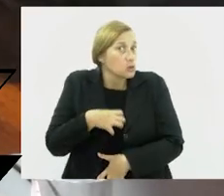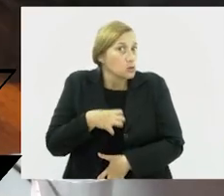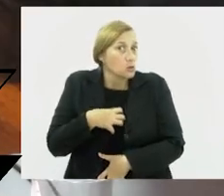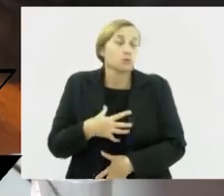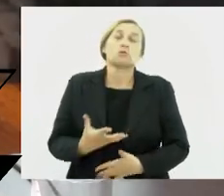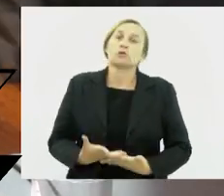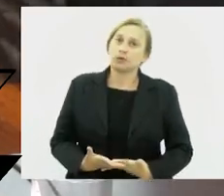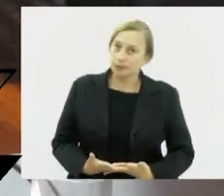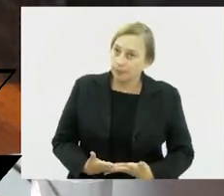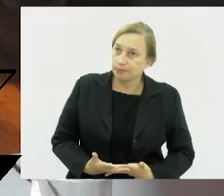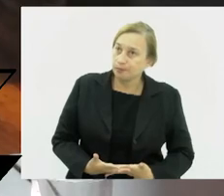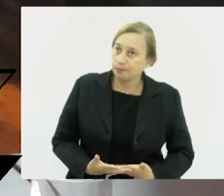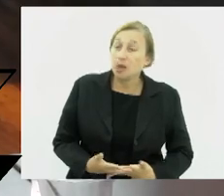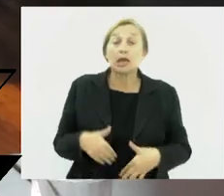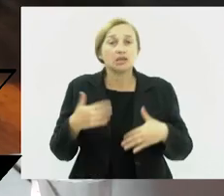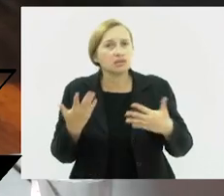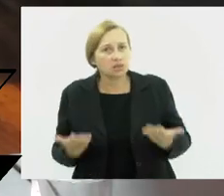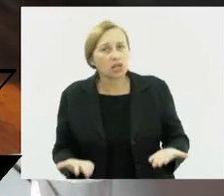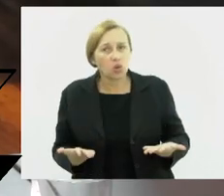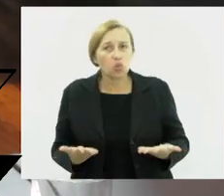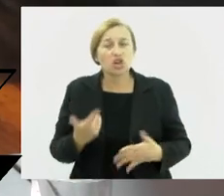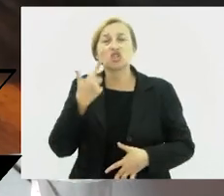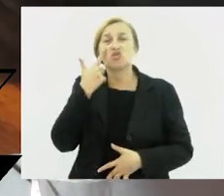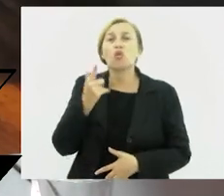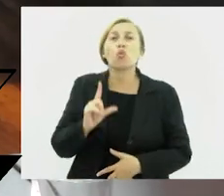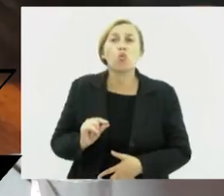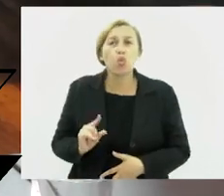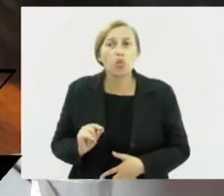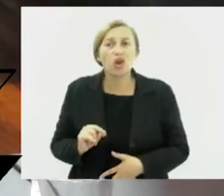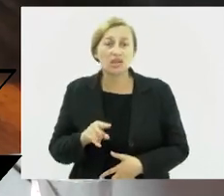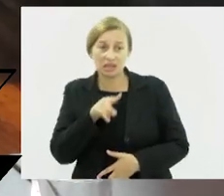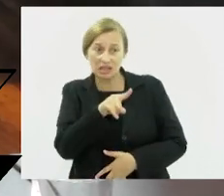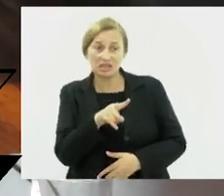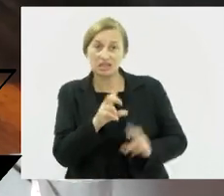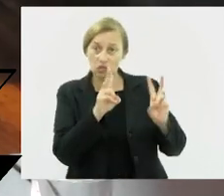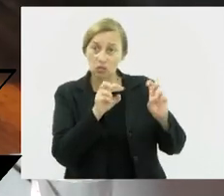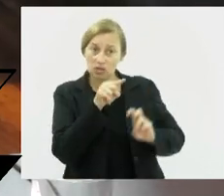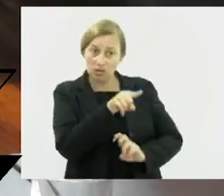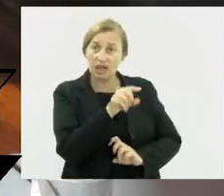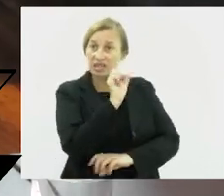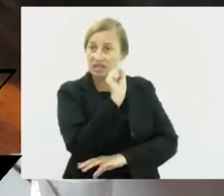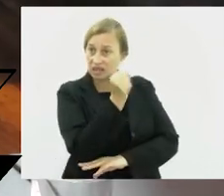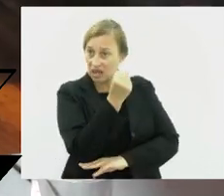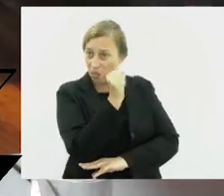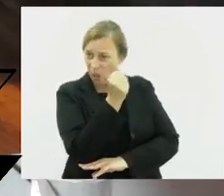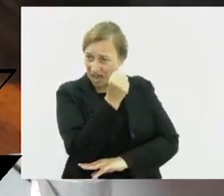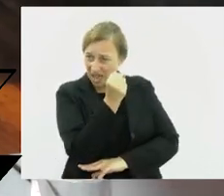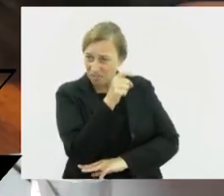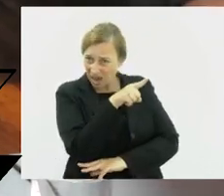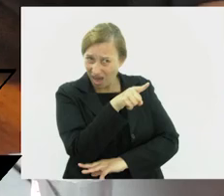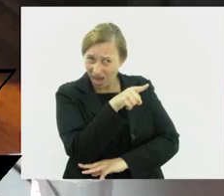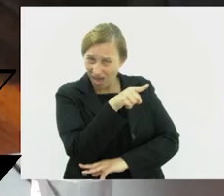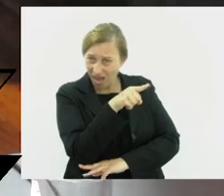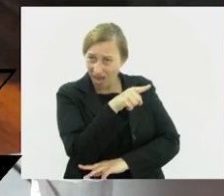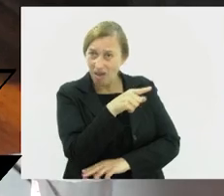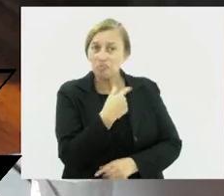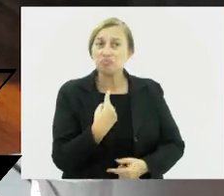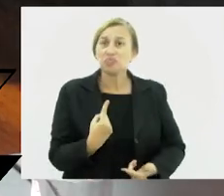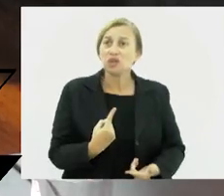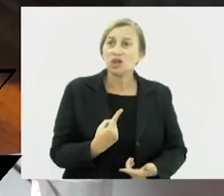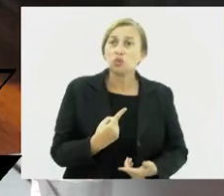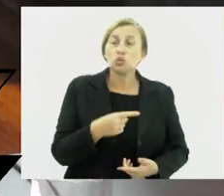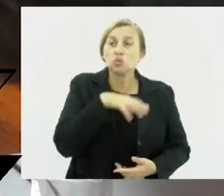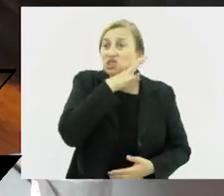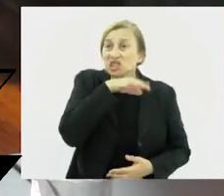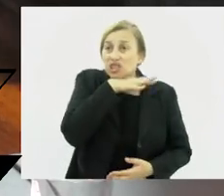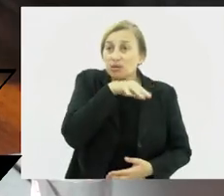agressivo. Tá? Então, o que a gente vê? Nesse caso lá de Saquarema, os